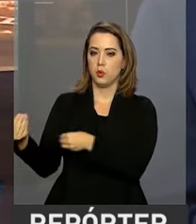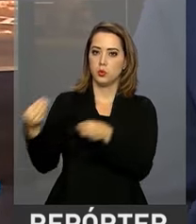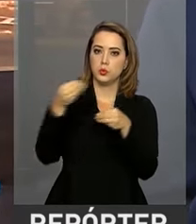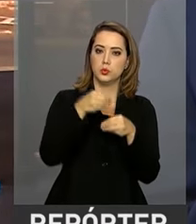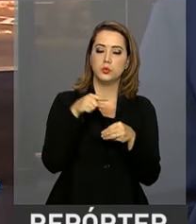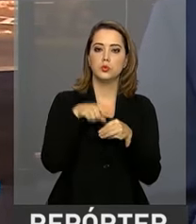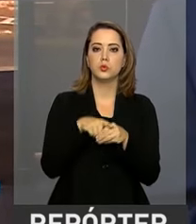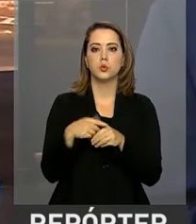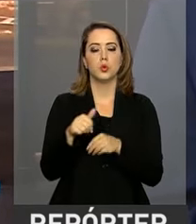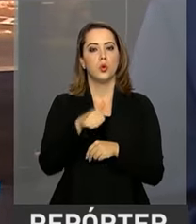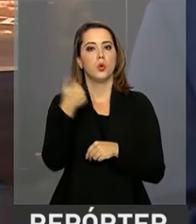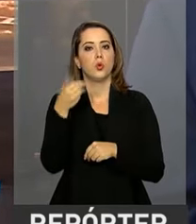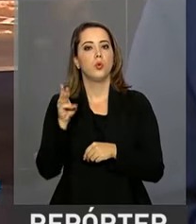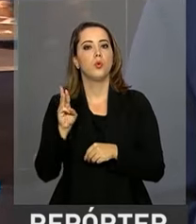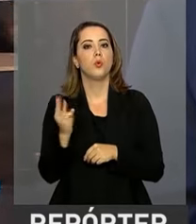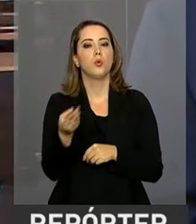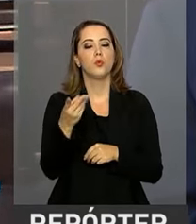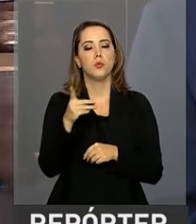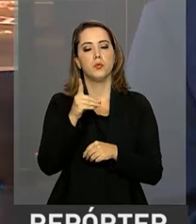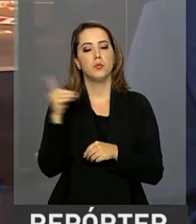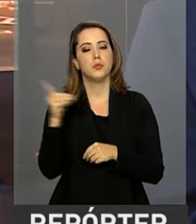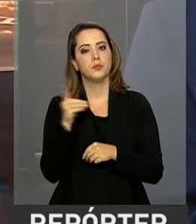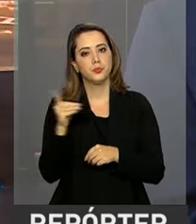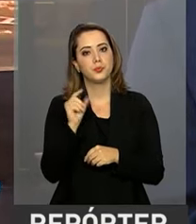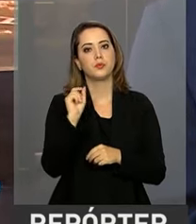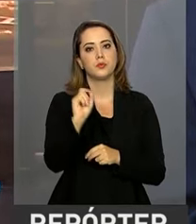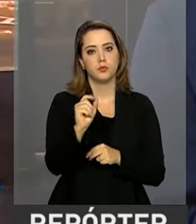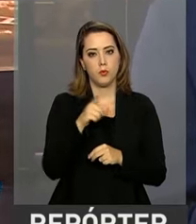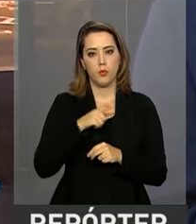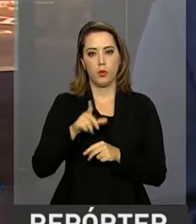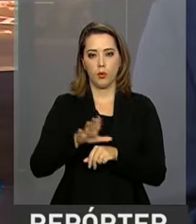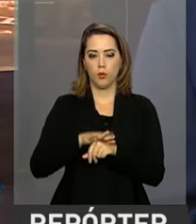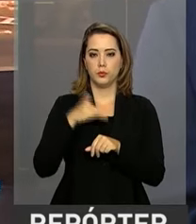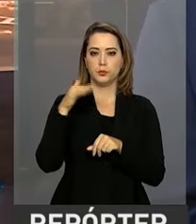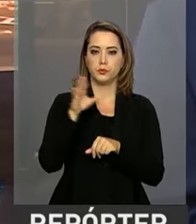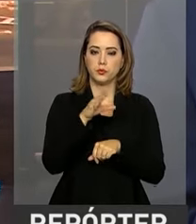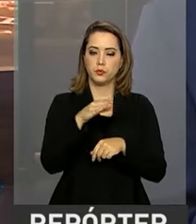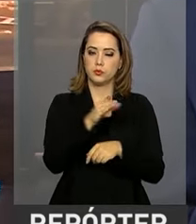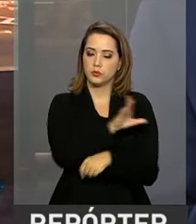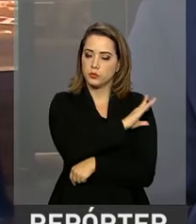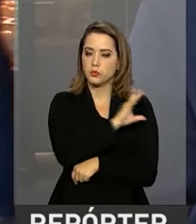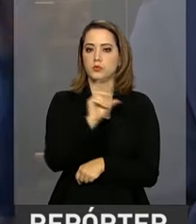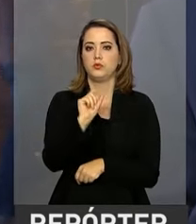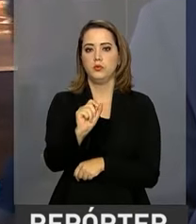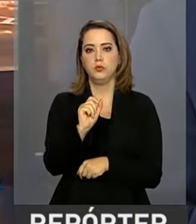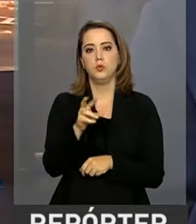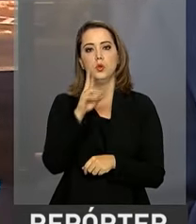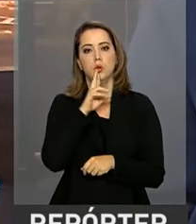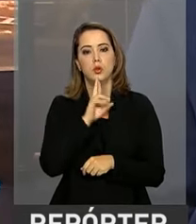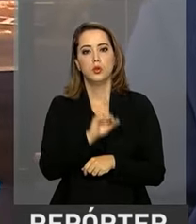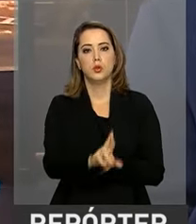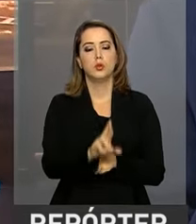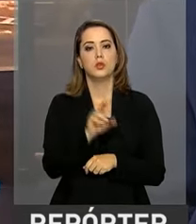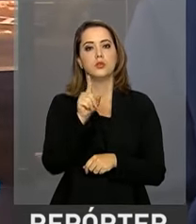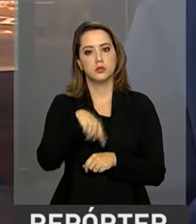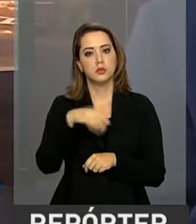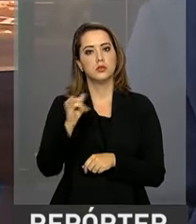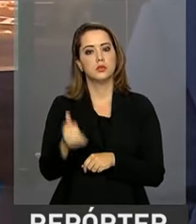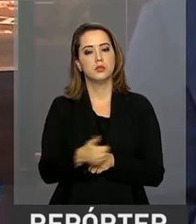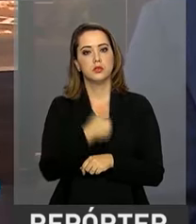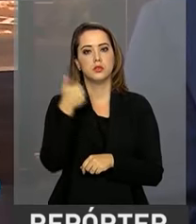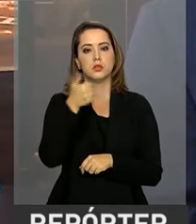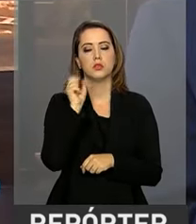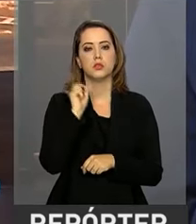1.200 Milhões de Dólares segundo o chefe do departamento econômico do Banco Central O resultado é melhor que o esperado